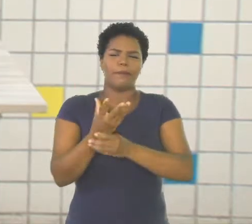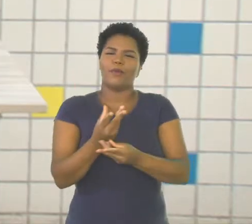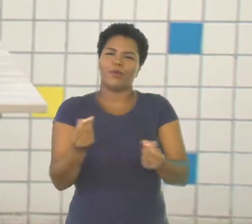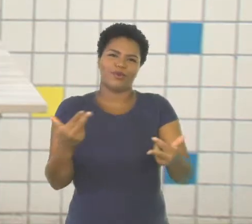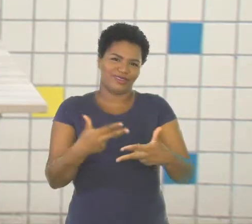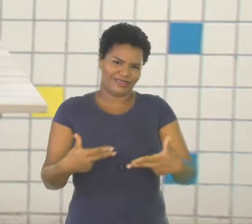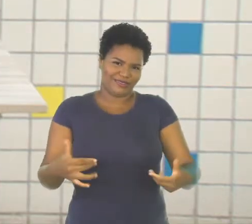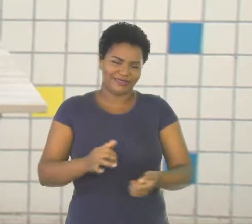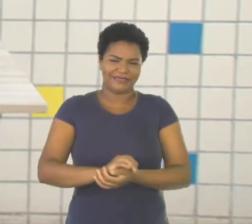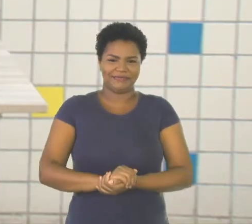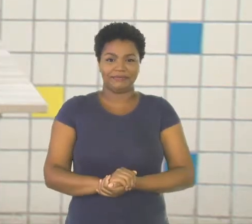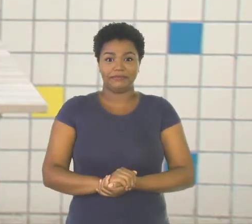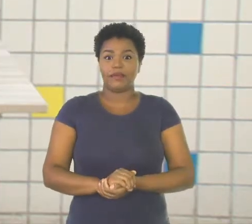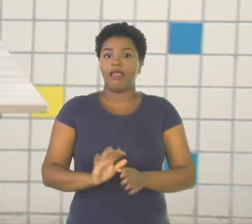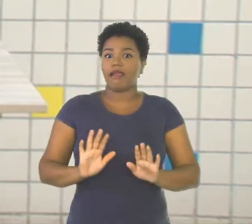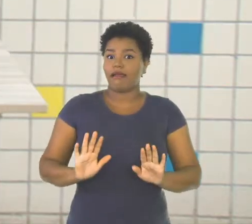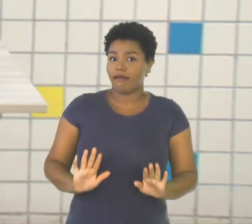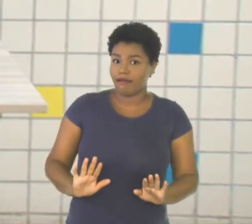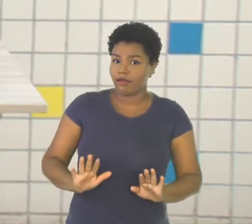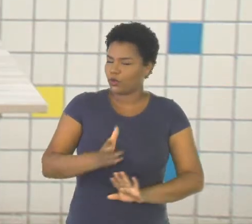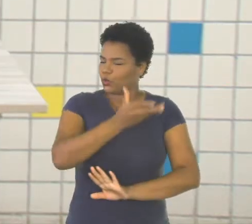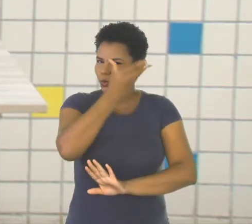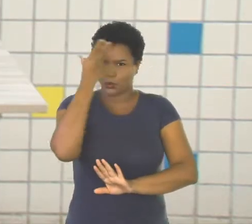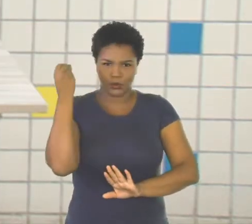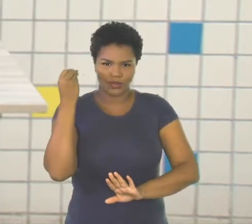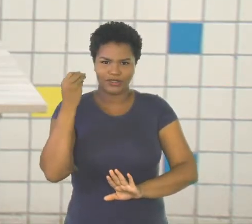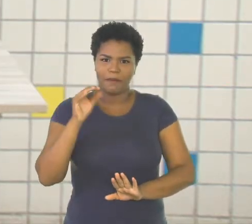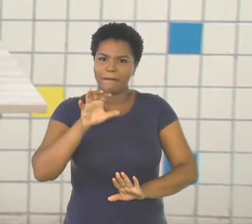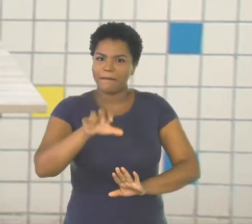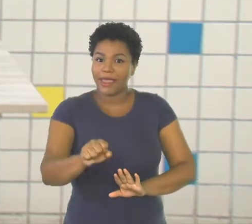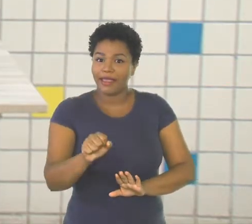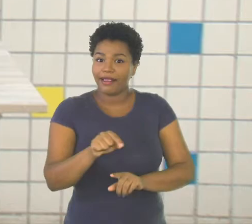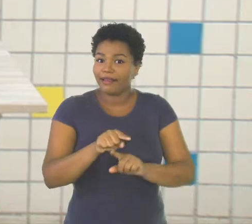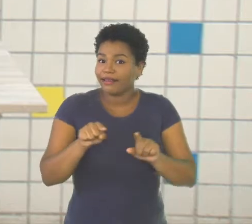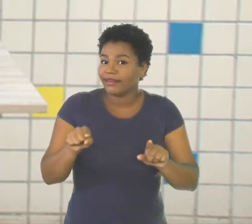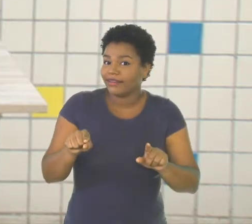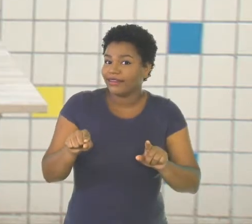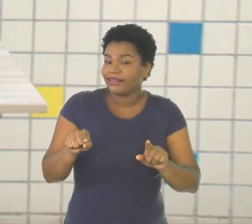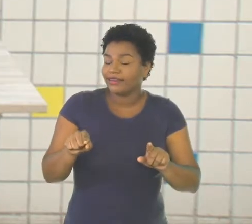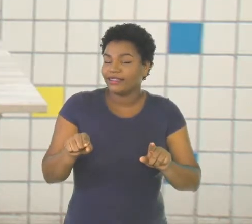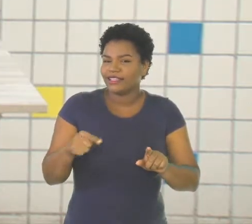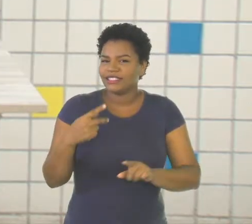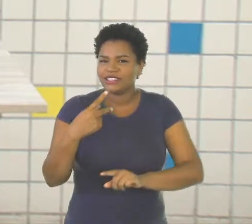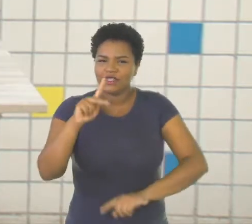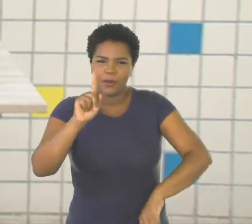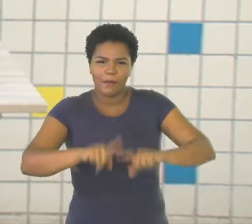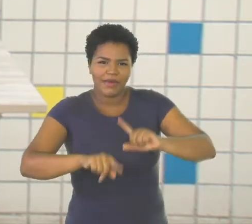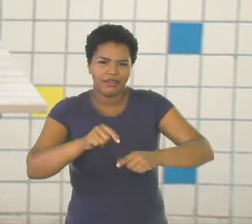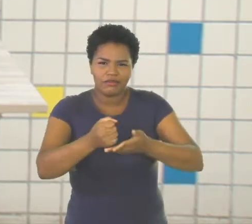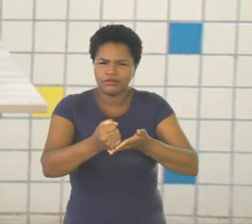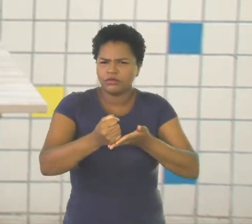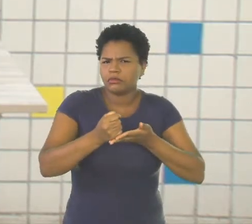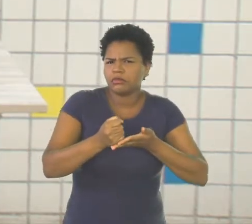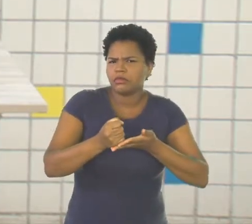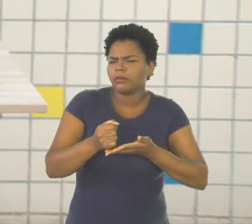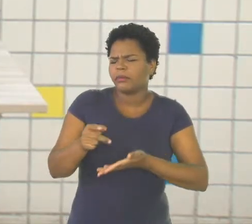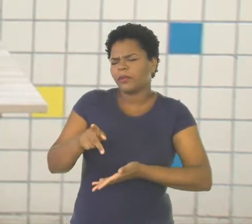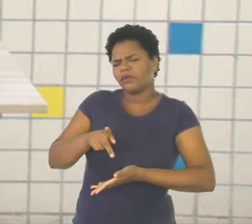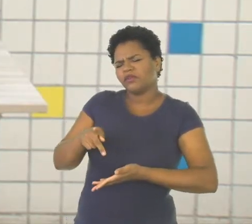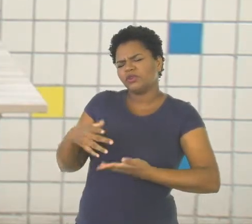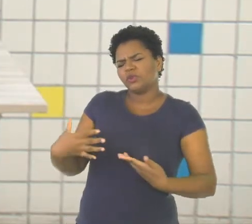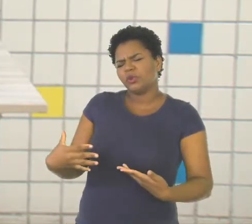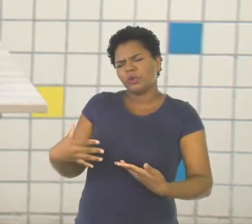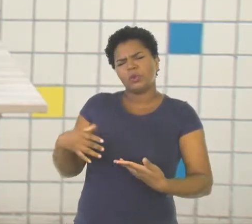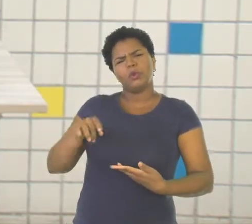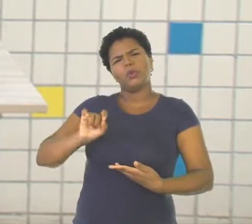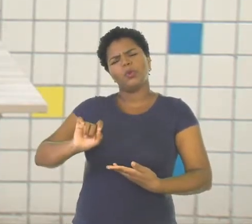coisas. Ah, e não esquece de pegar aí o seu material de suporte. Professora, o que é